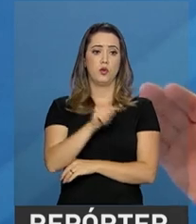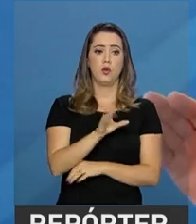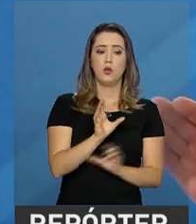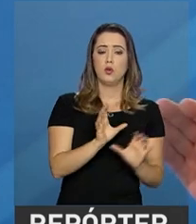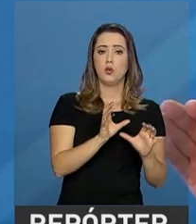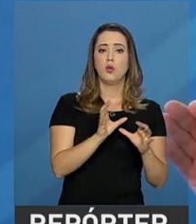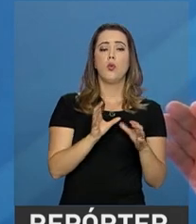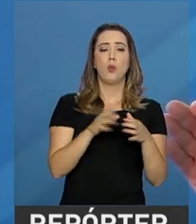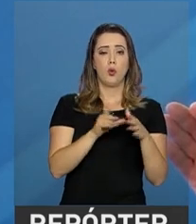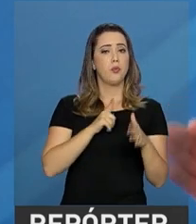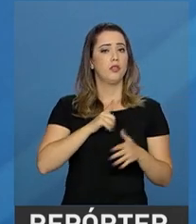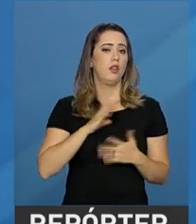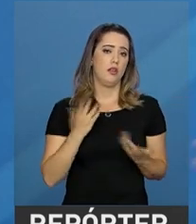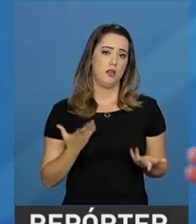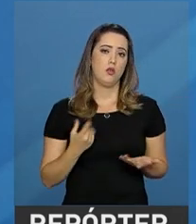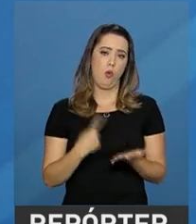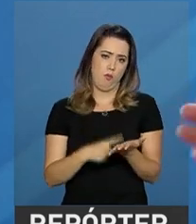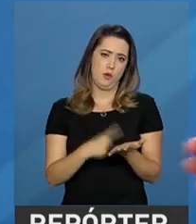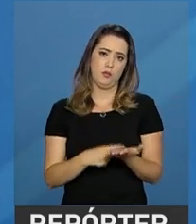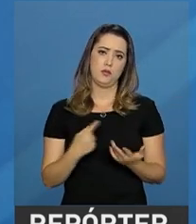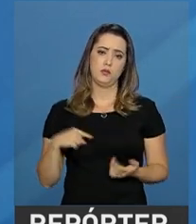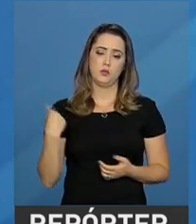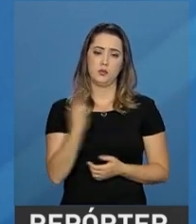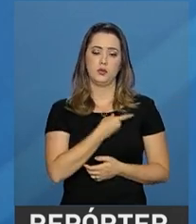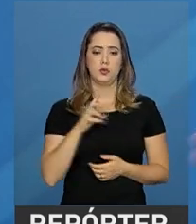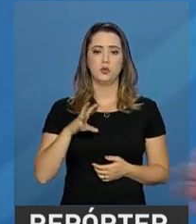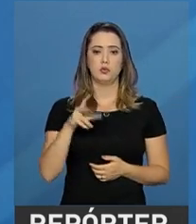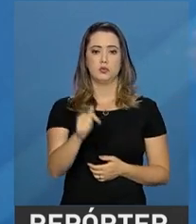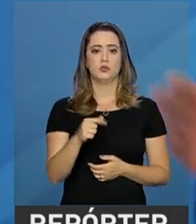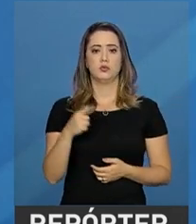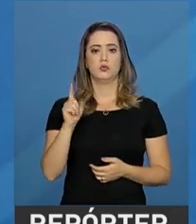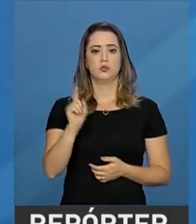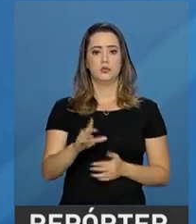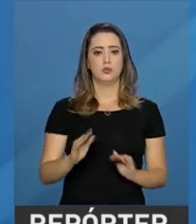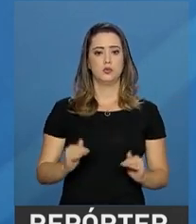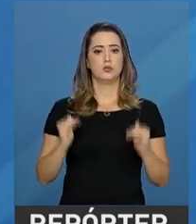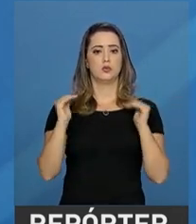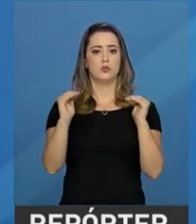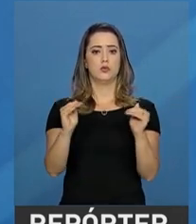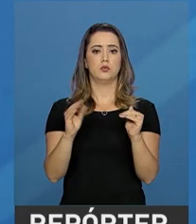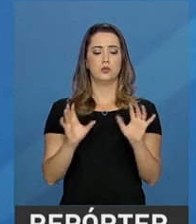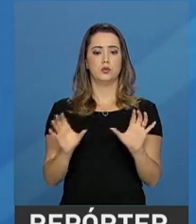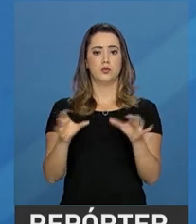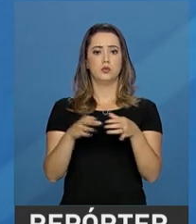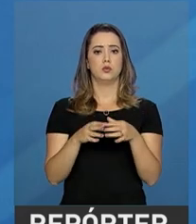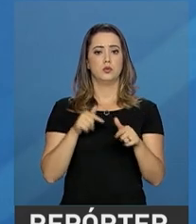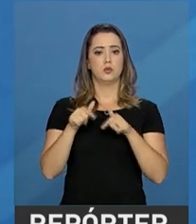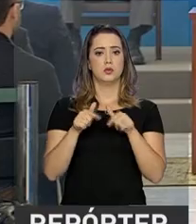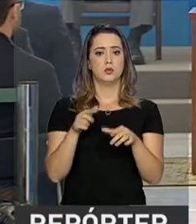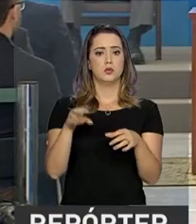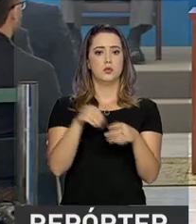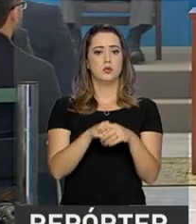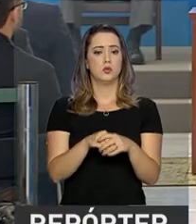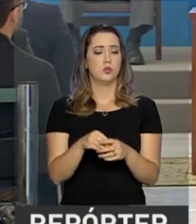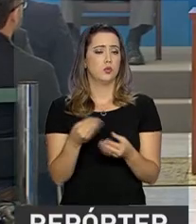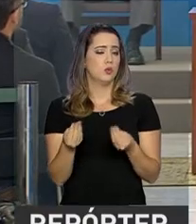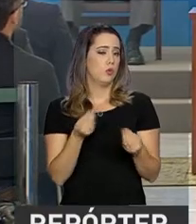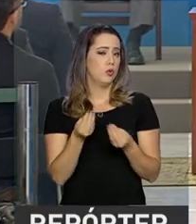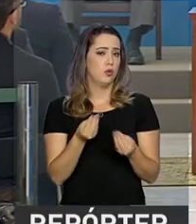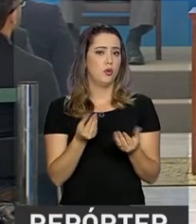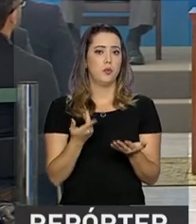setor tem até porque todos nós inclusive sobretudo os que trabalham no setor não consegue